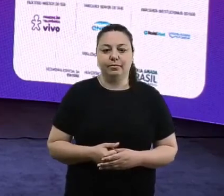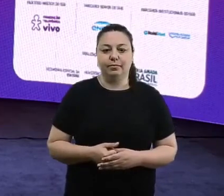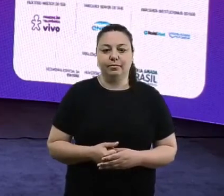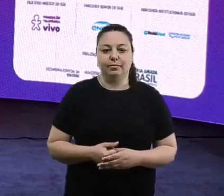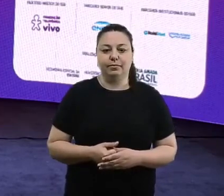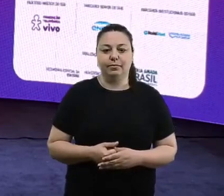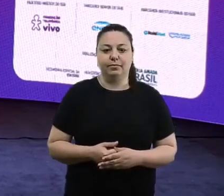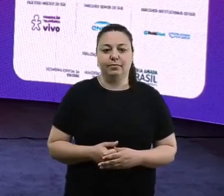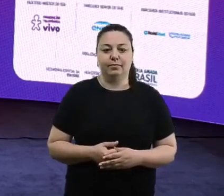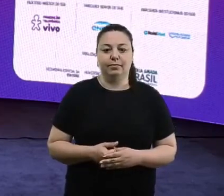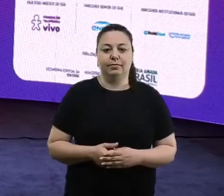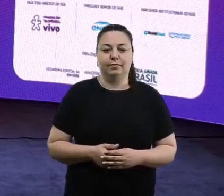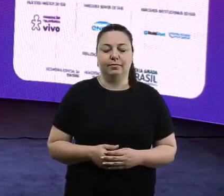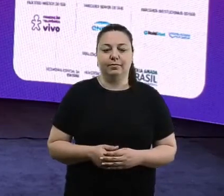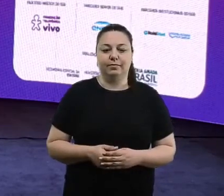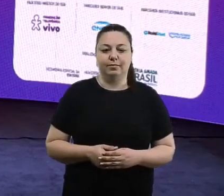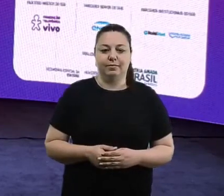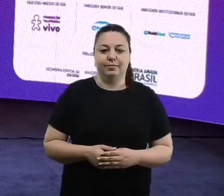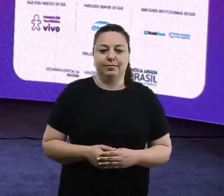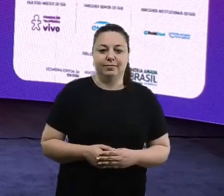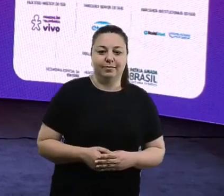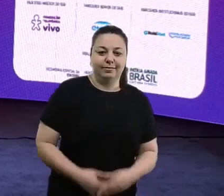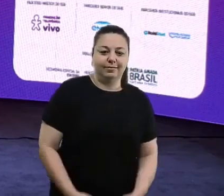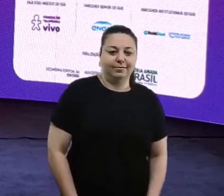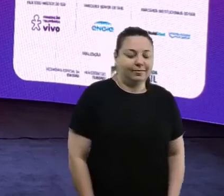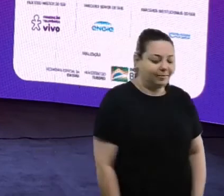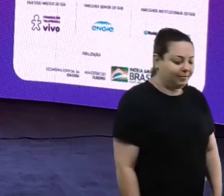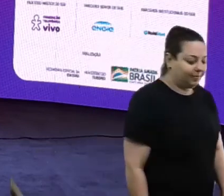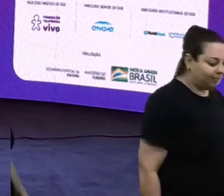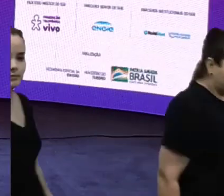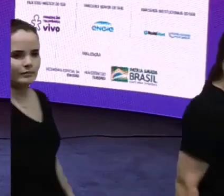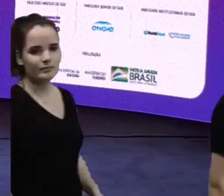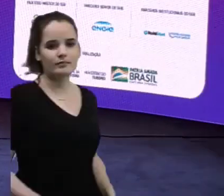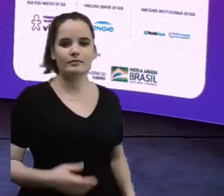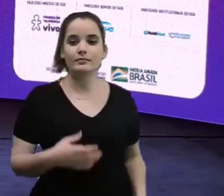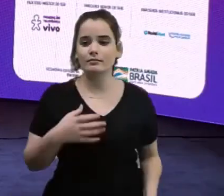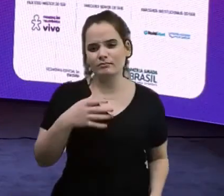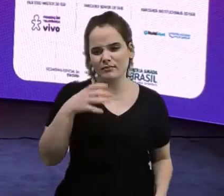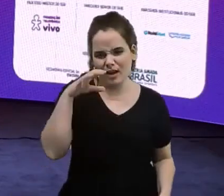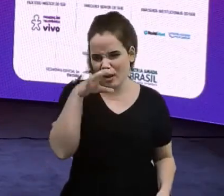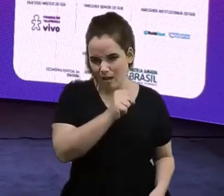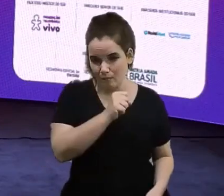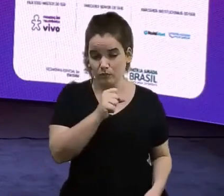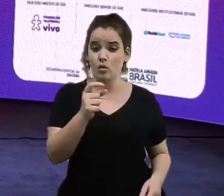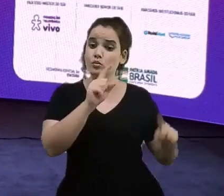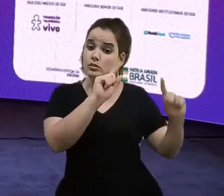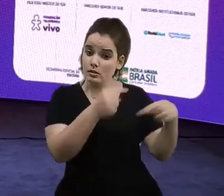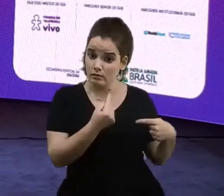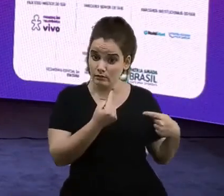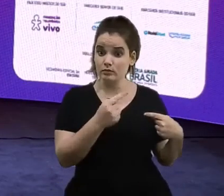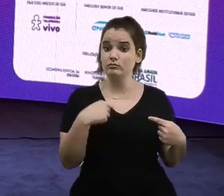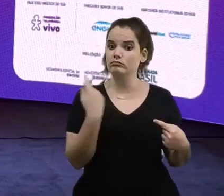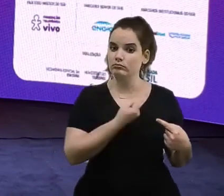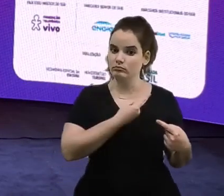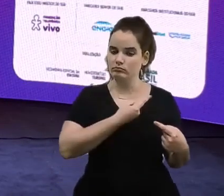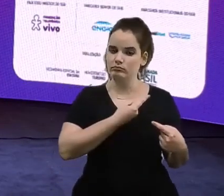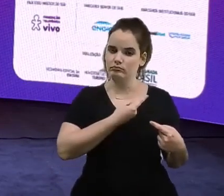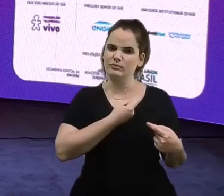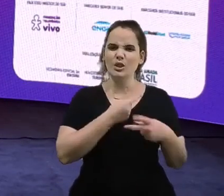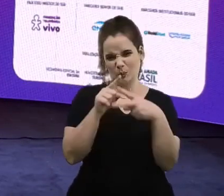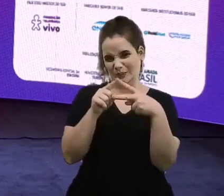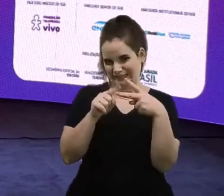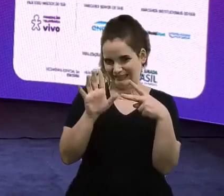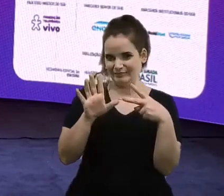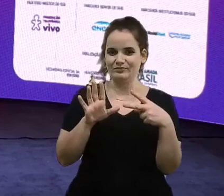Pode começar. Ok. Então, muito rapidamente, um desafio que nós encontramos, eu vou dizer dois muito brevemente, um